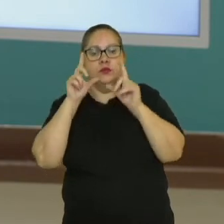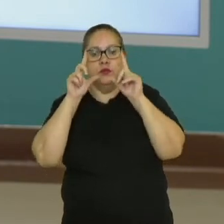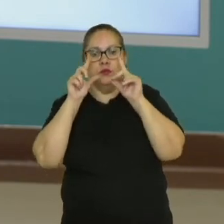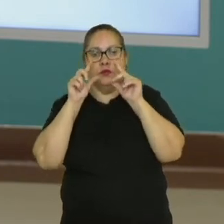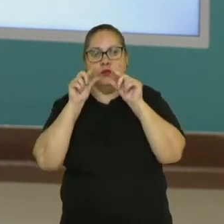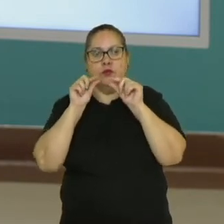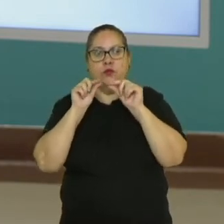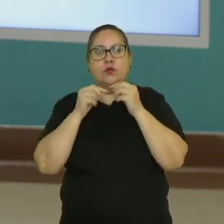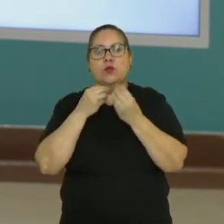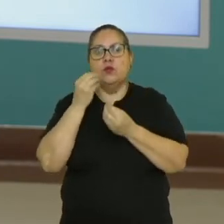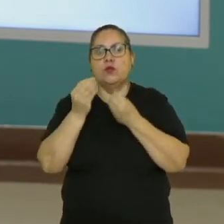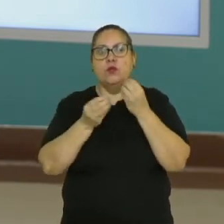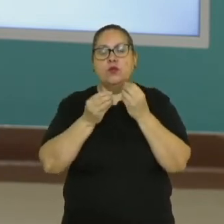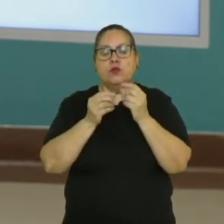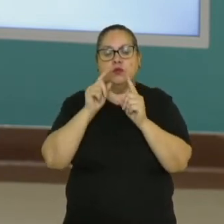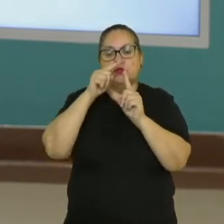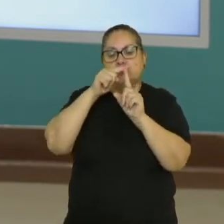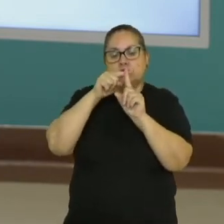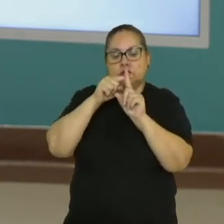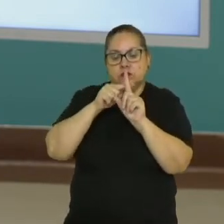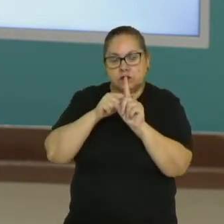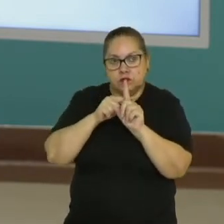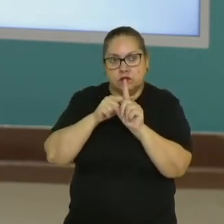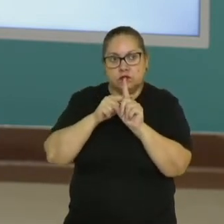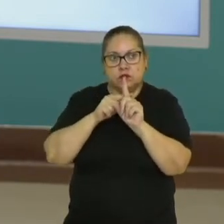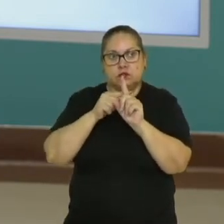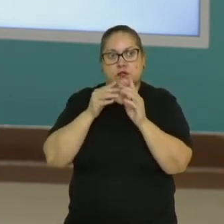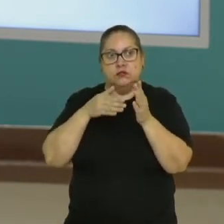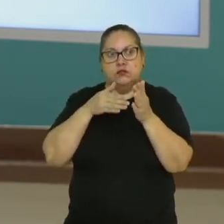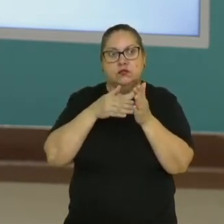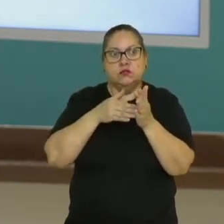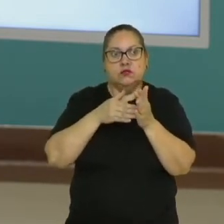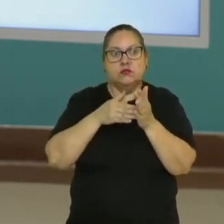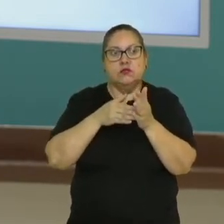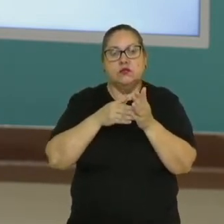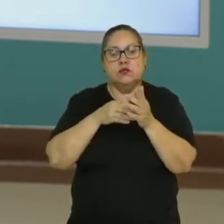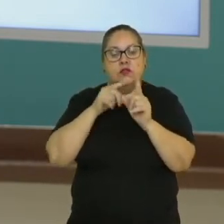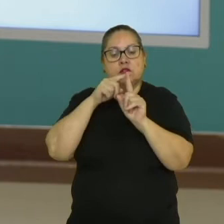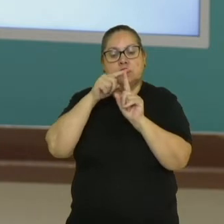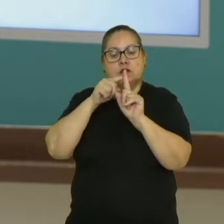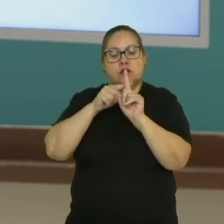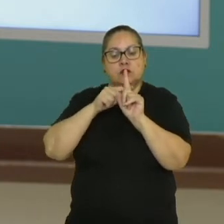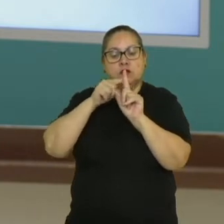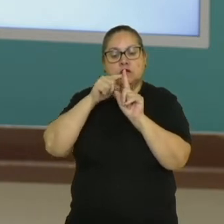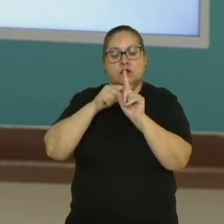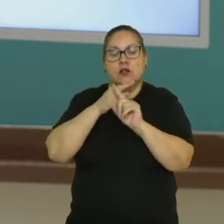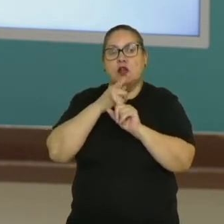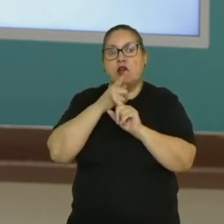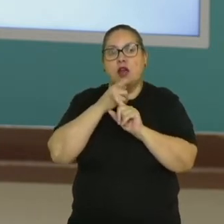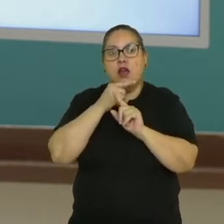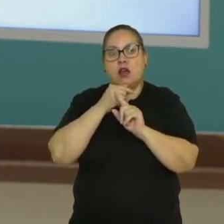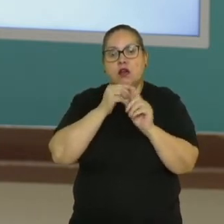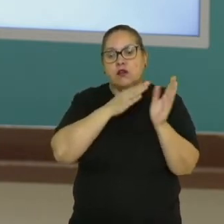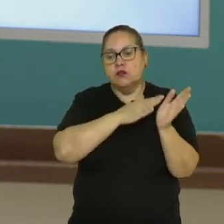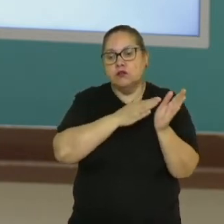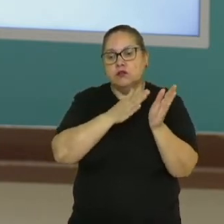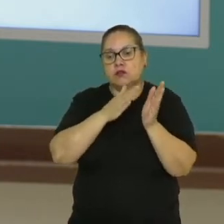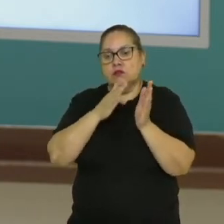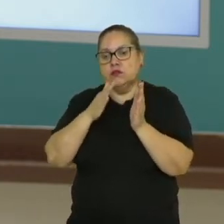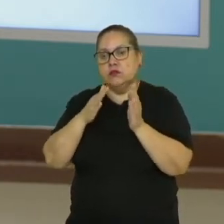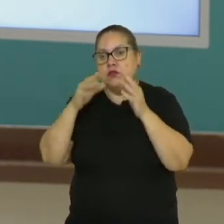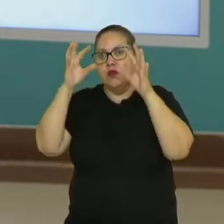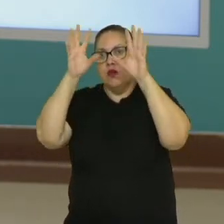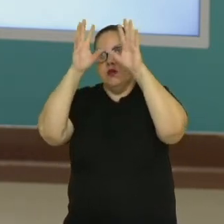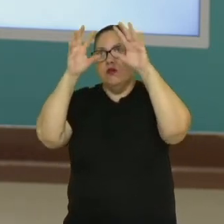diminuir. Como a temperatura diminuiu, chegou numa temperatura onde a água passou do